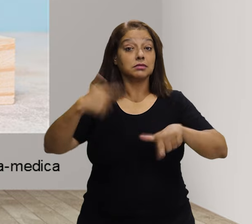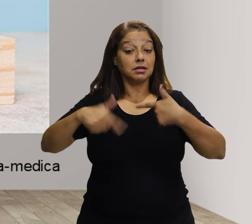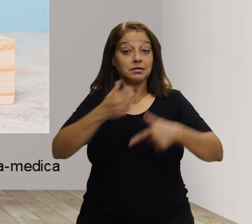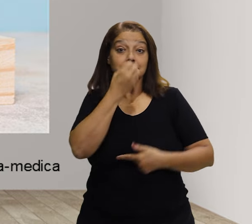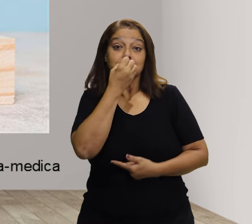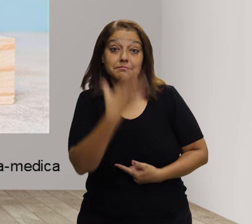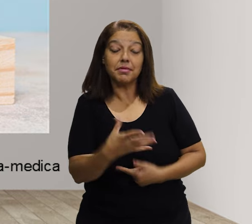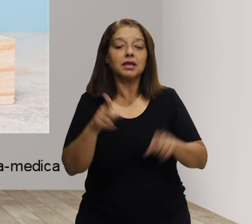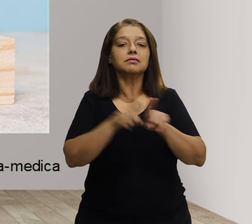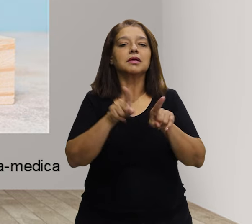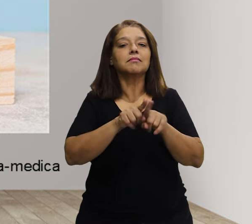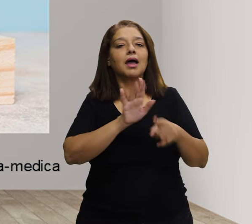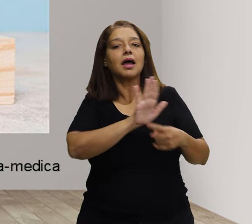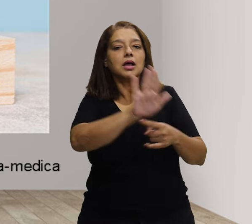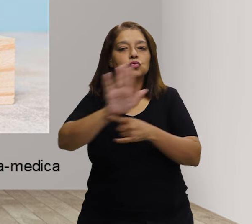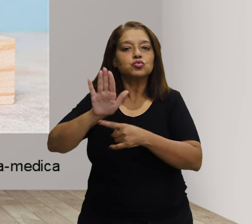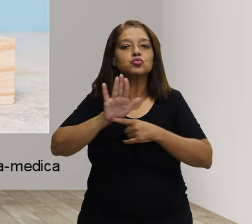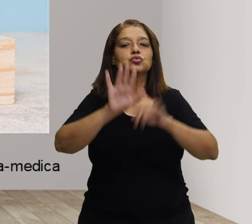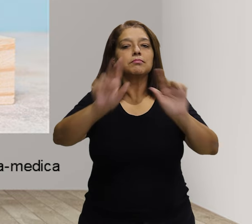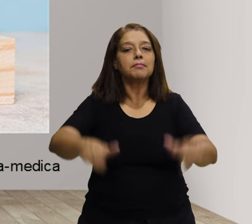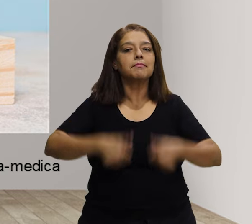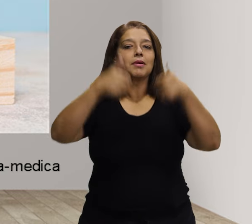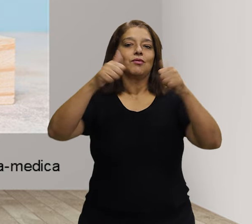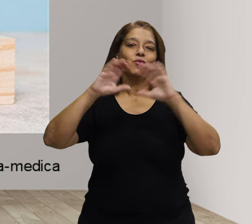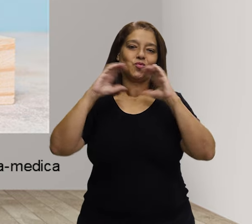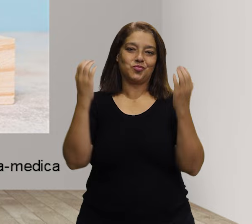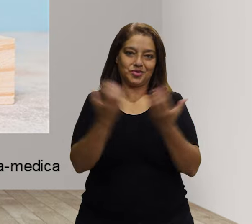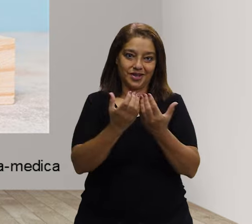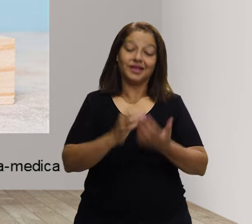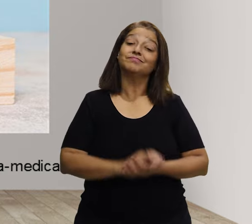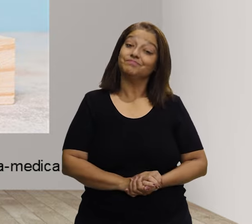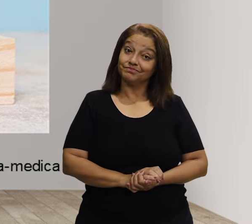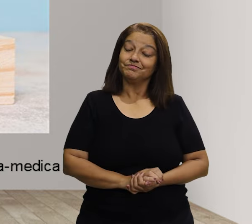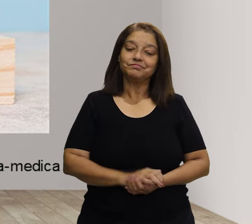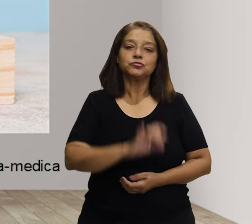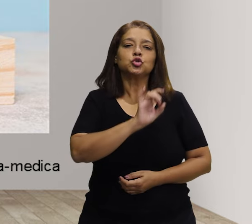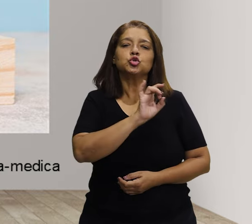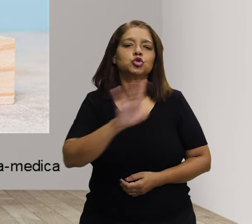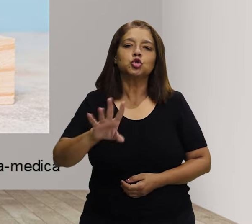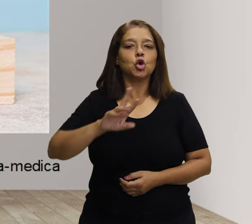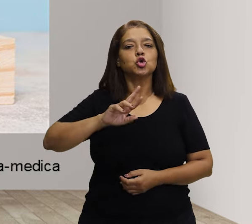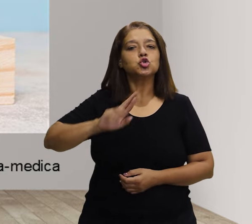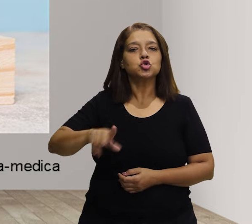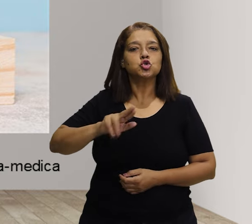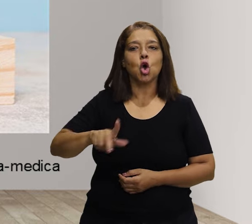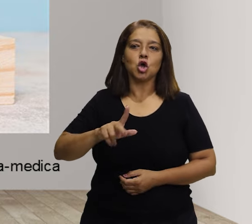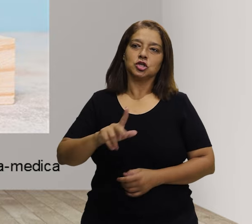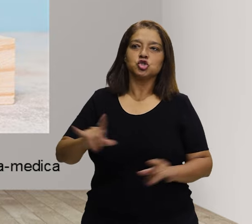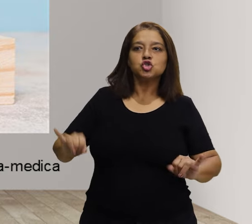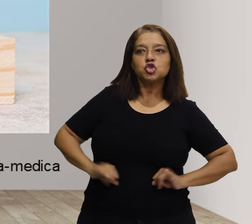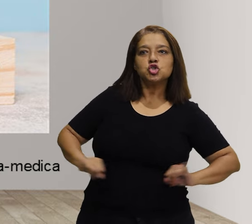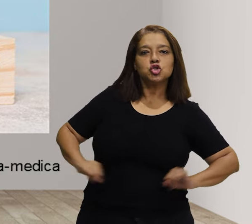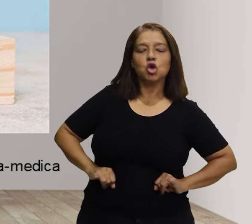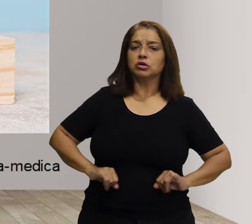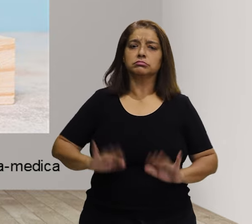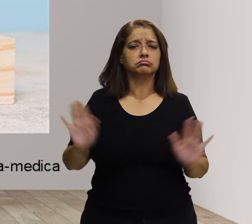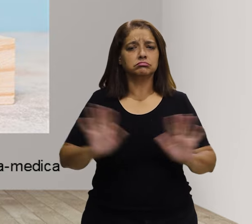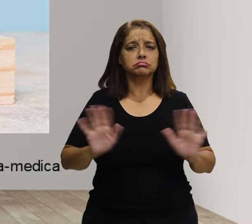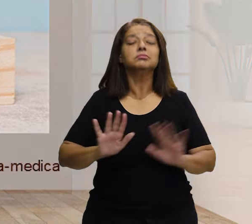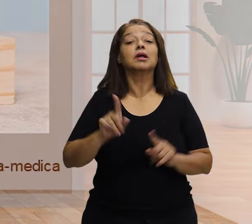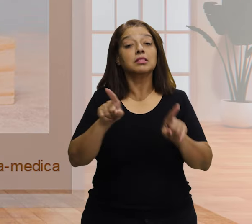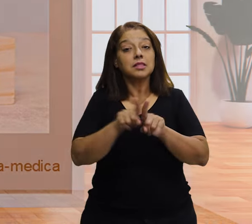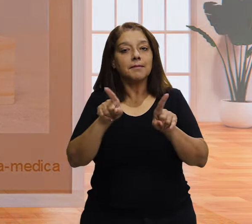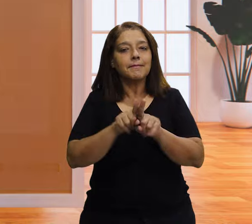para a melhoria da sua comunidade. Portanto, não é a ausência de sofrimento, mas a capacidade